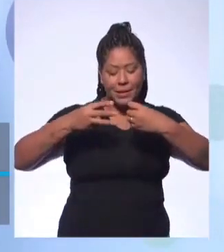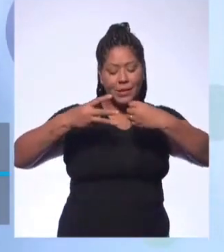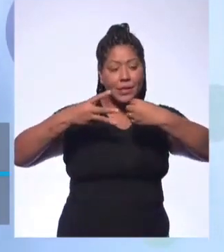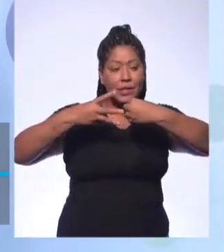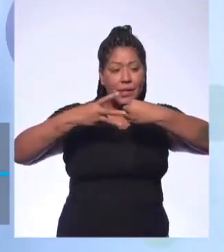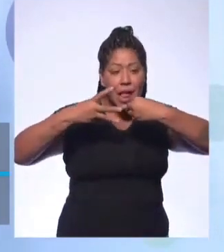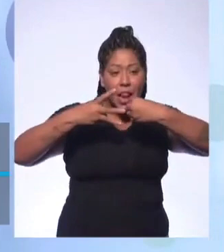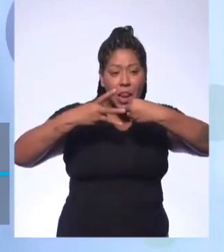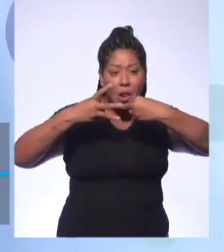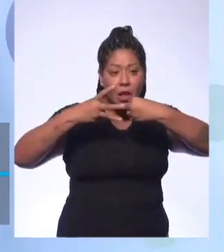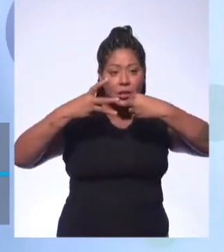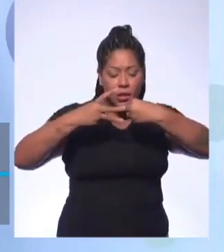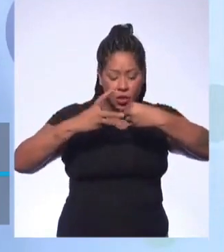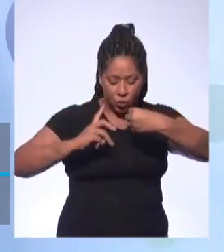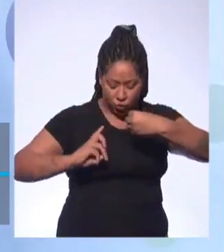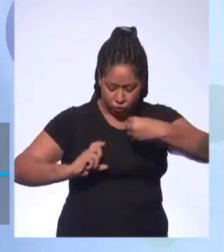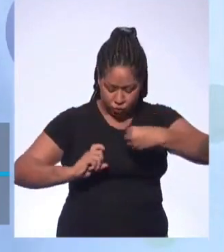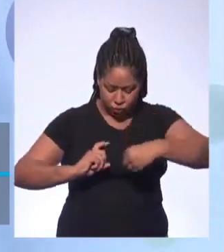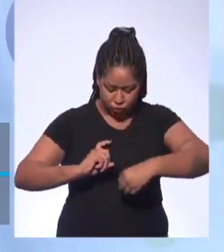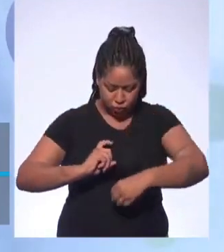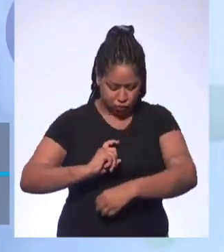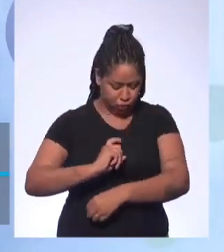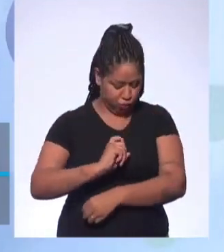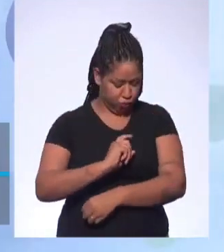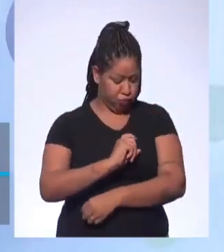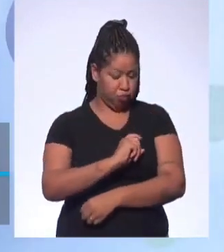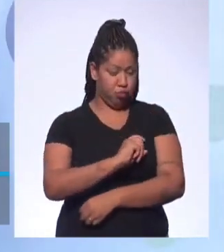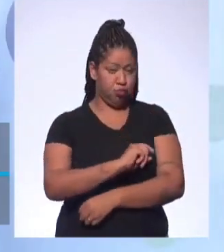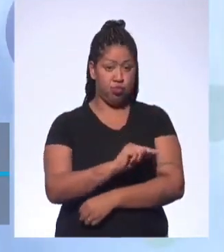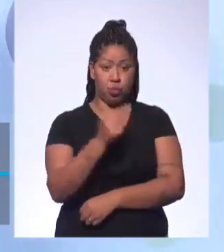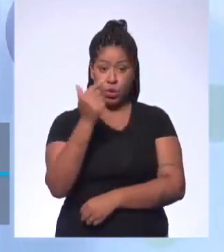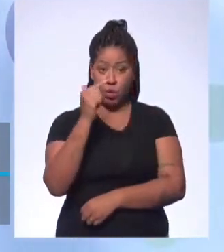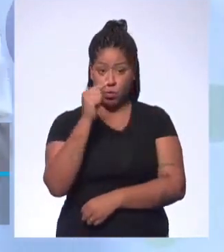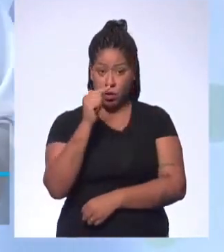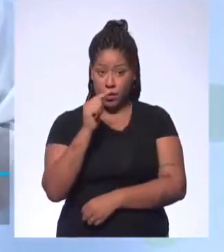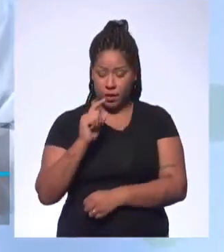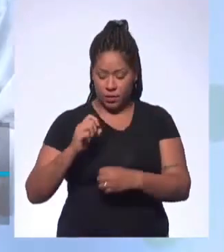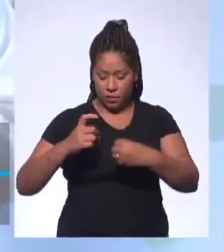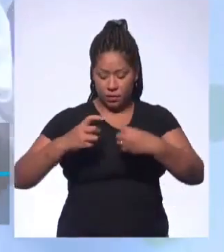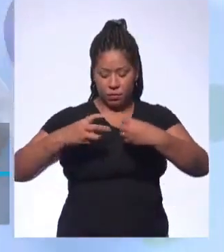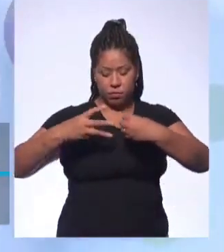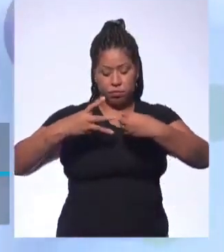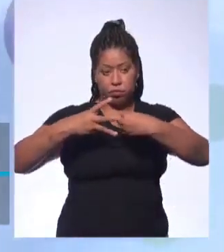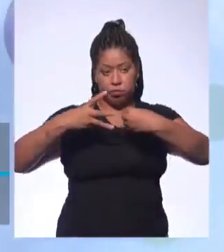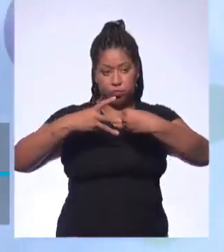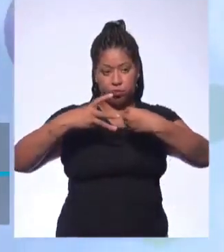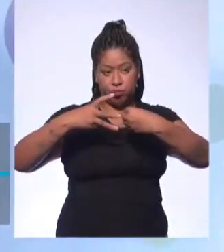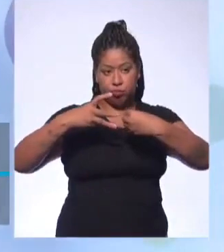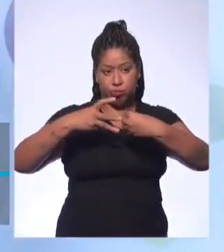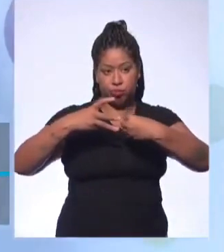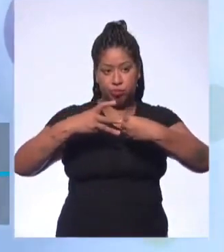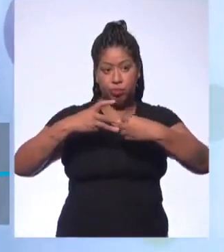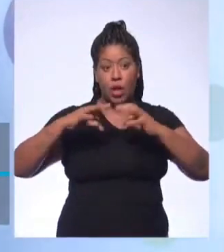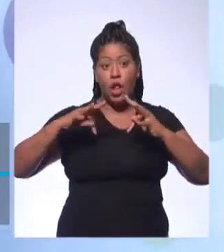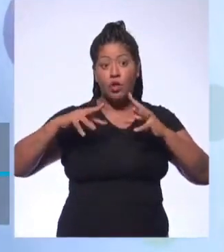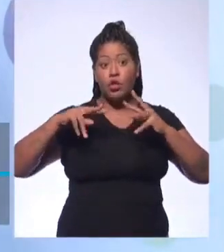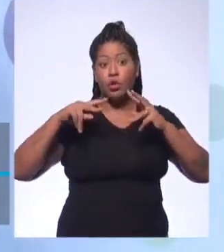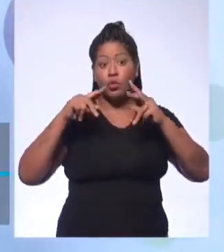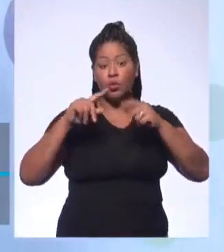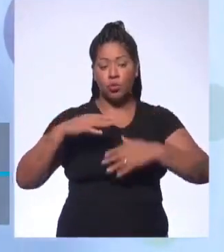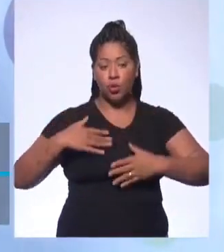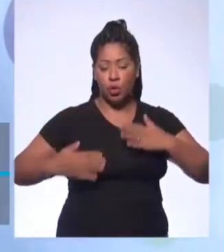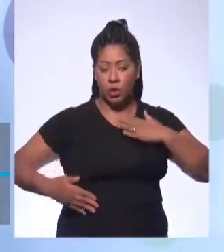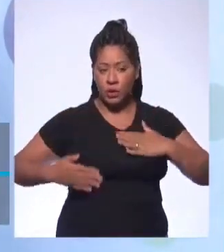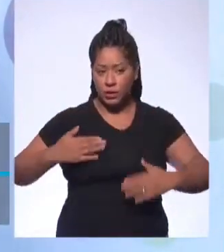célula. Tá? Ele só vai usar, ele não tem célula e detalhe, nem metabolismo. Ele usa toda a estrutura da célula para poder